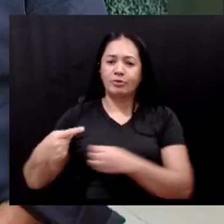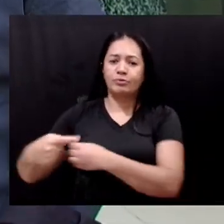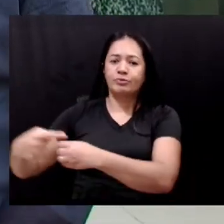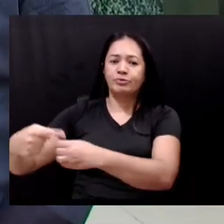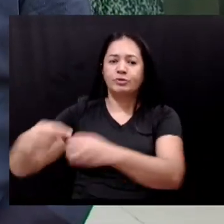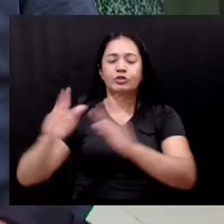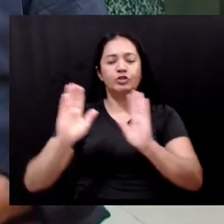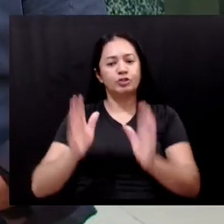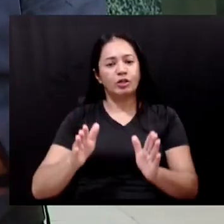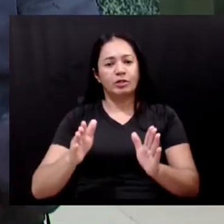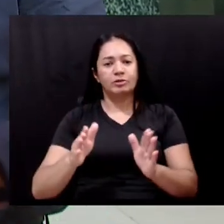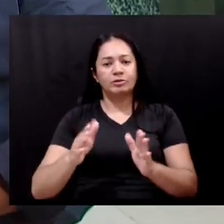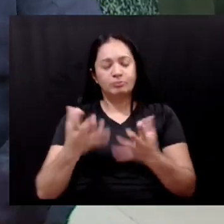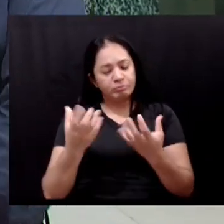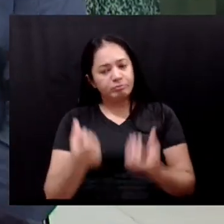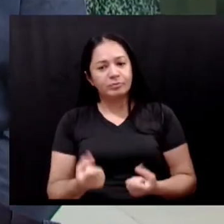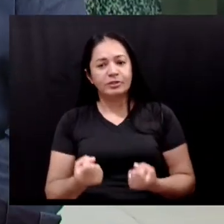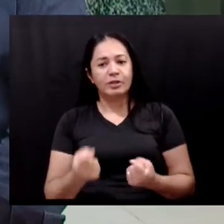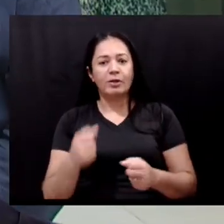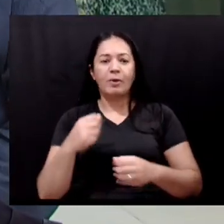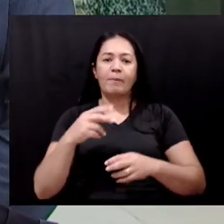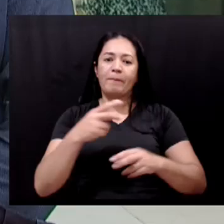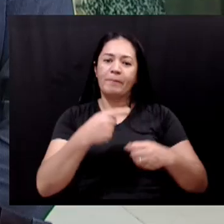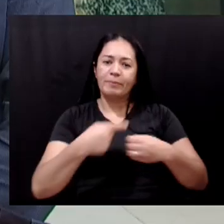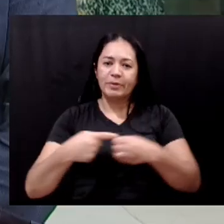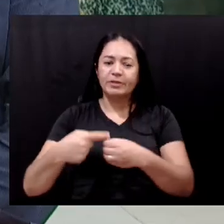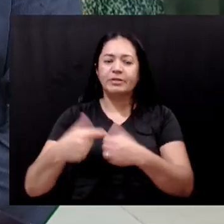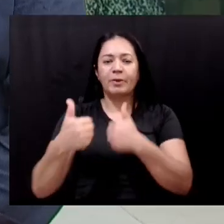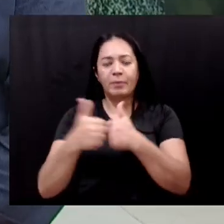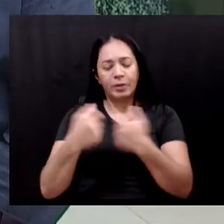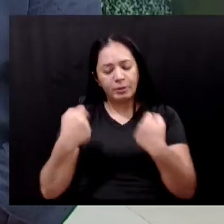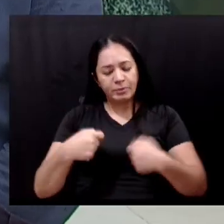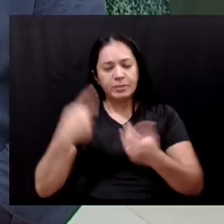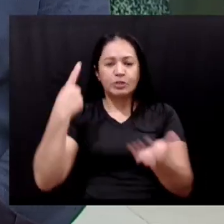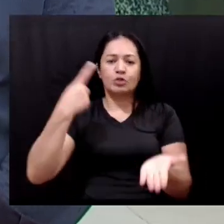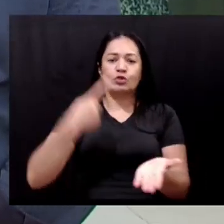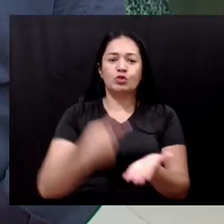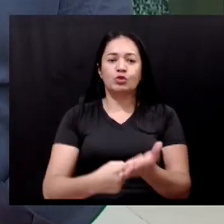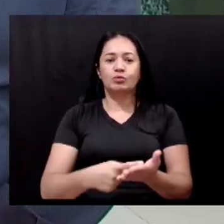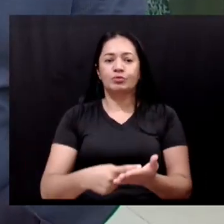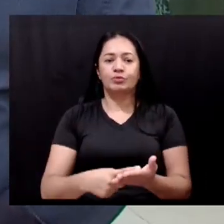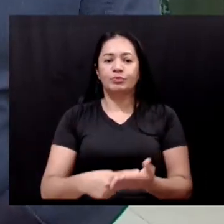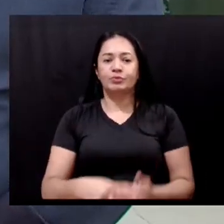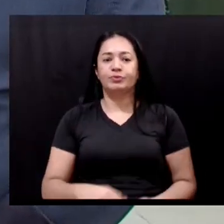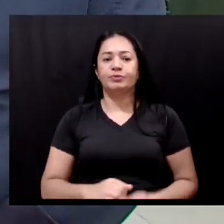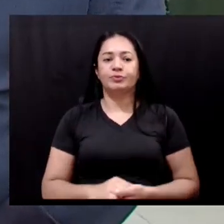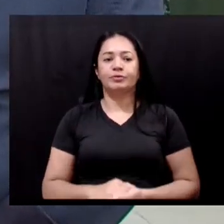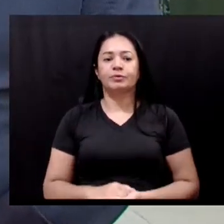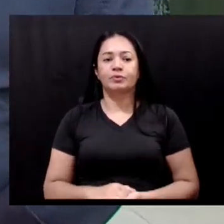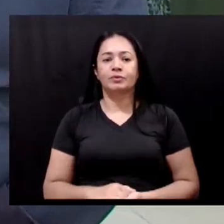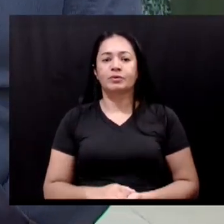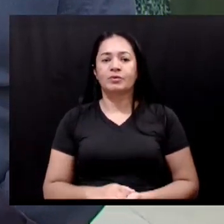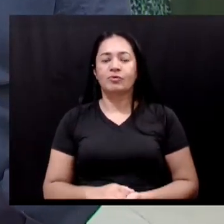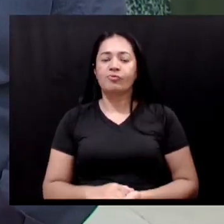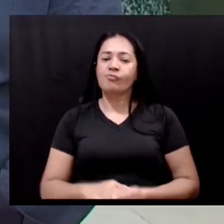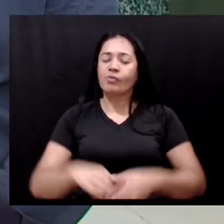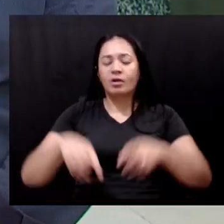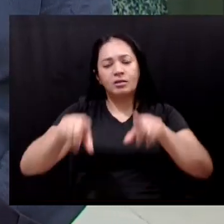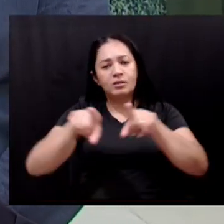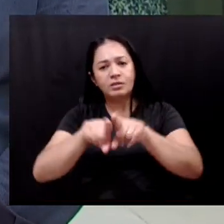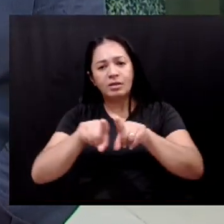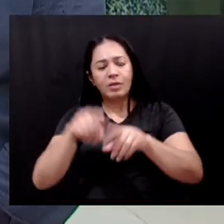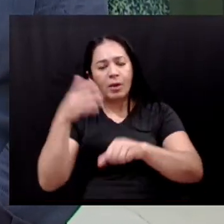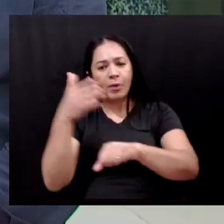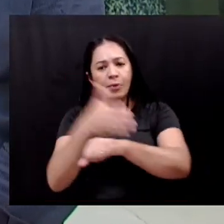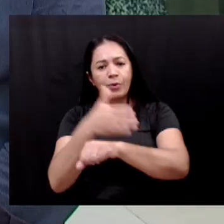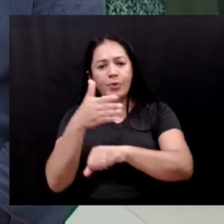aceito pelas cidades que têm que ter esse comprometimento com as nossas questões ambientais. Além disso, a participação